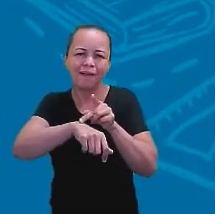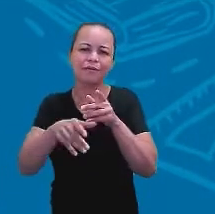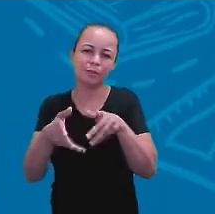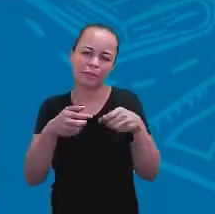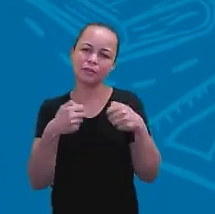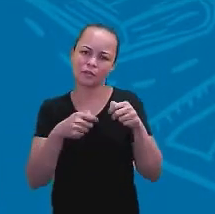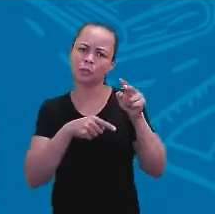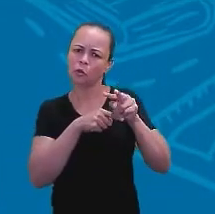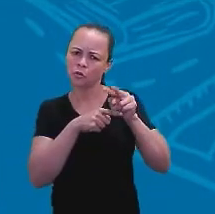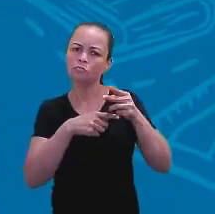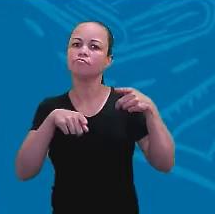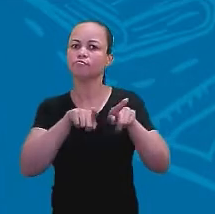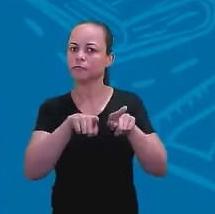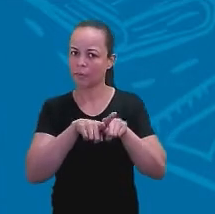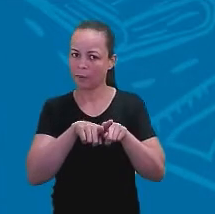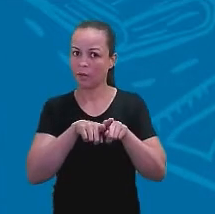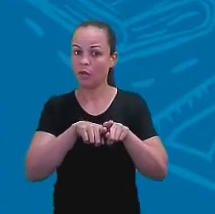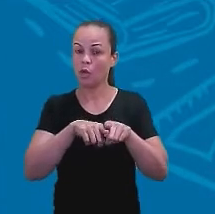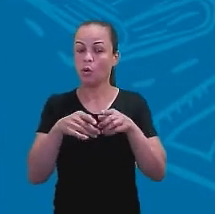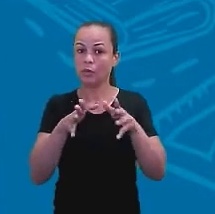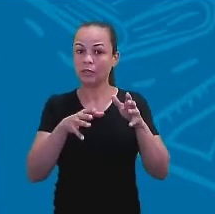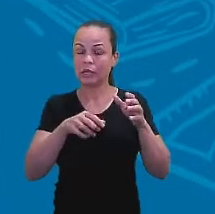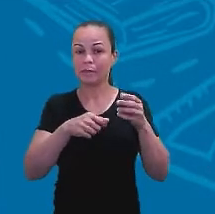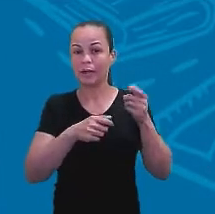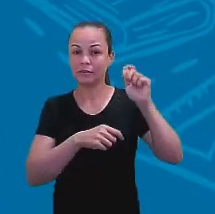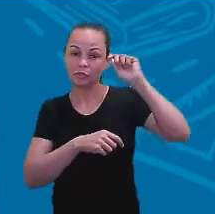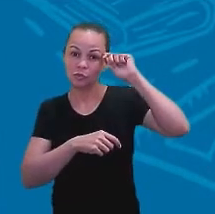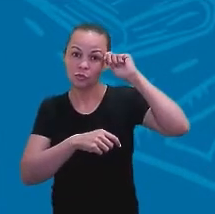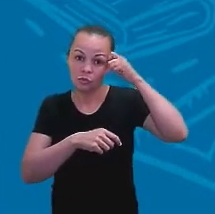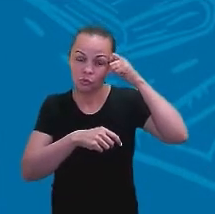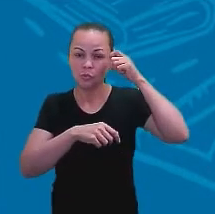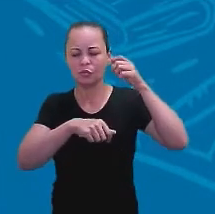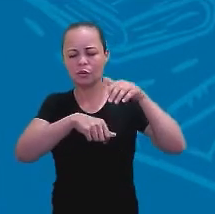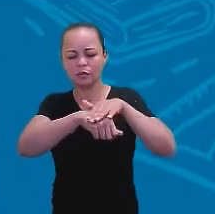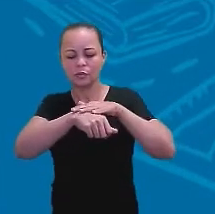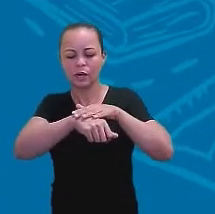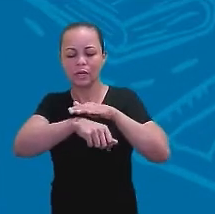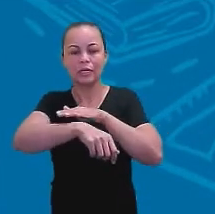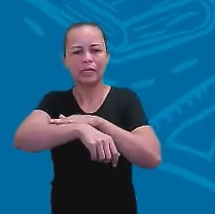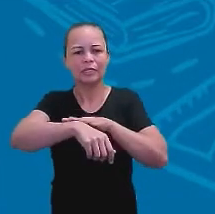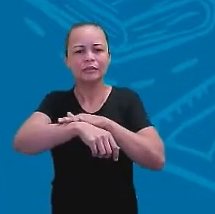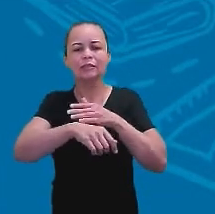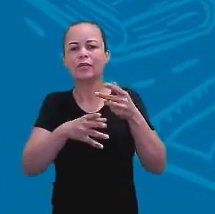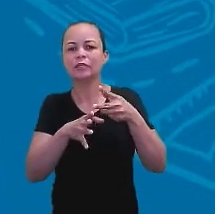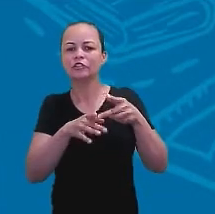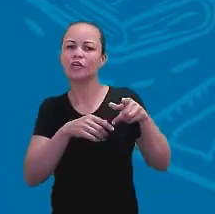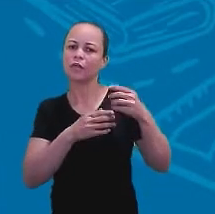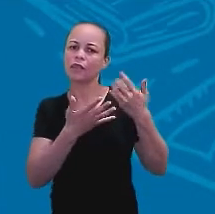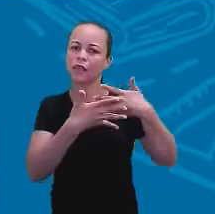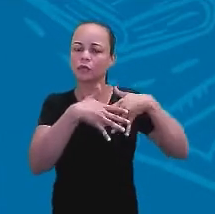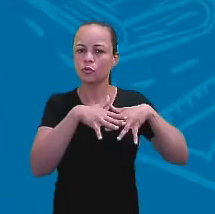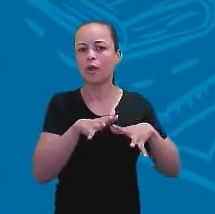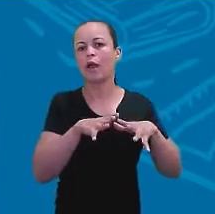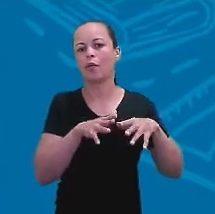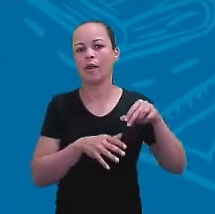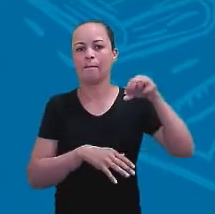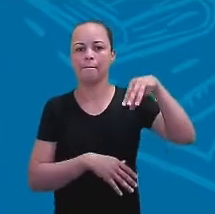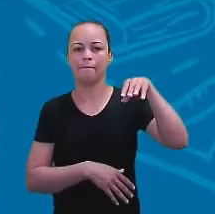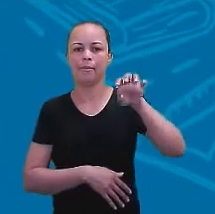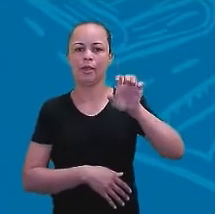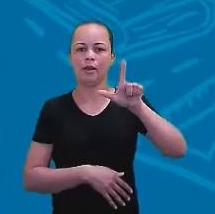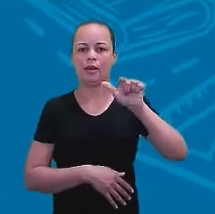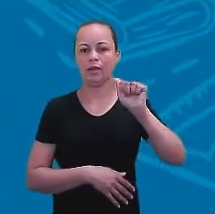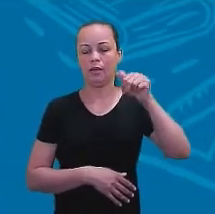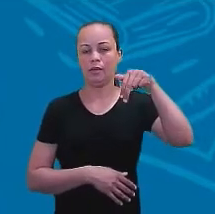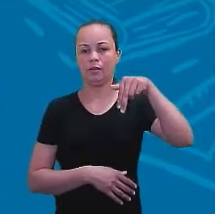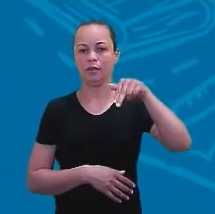tá certo? Essas pessoas que têm a pele um pouquinho mais escura já têm uma proteção natural, né? É a melanina, né? Essa proteção natural